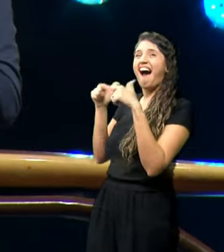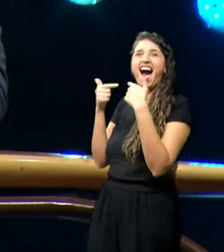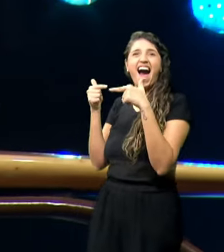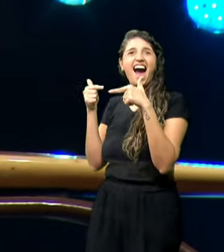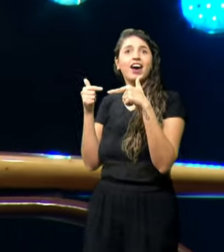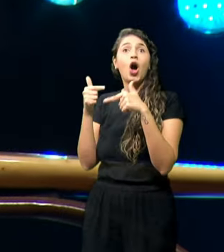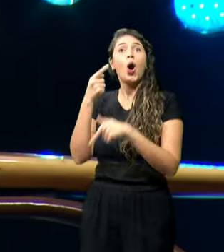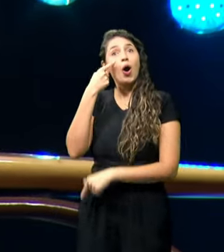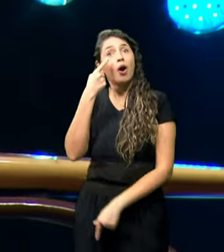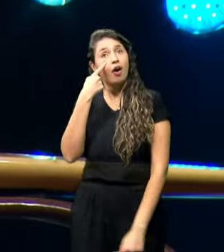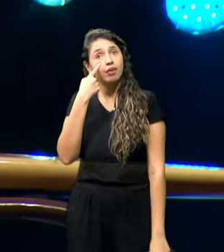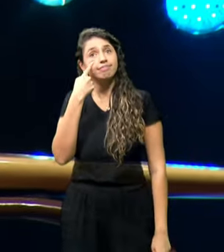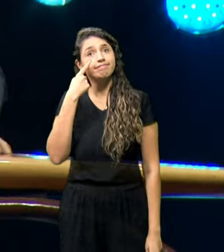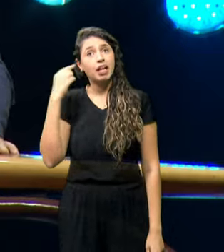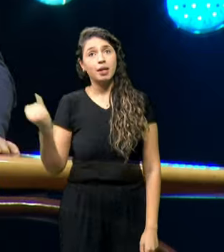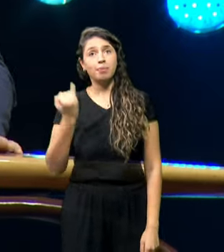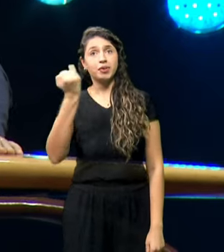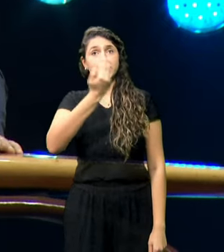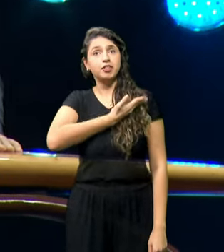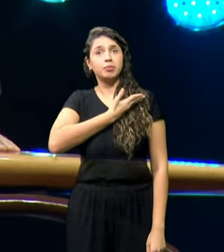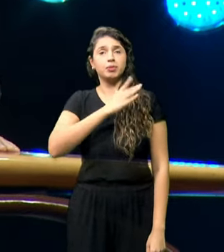Agora, me perdoe,